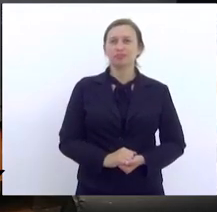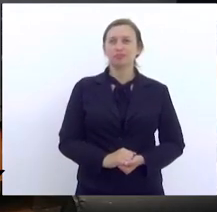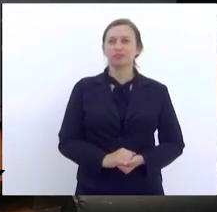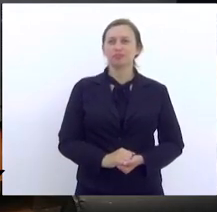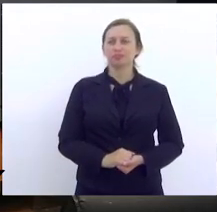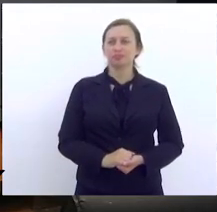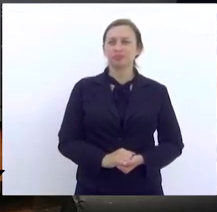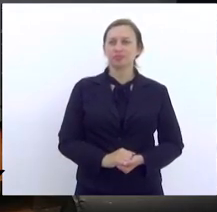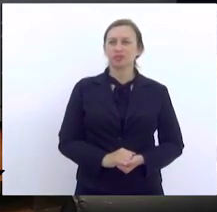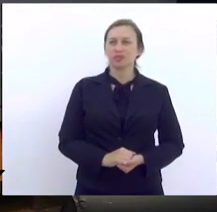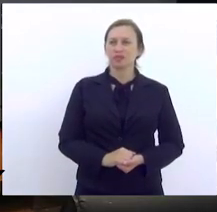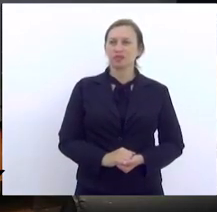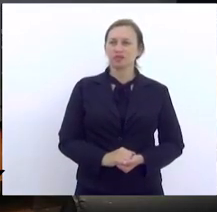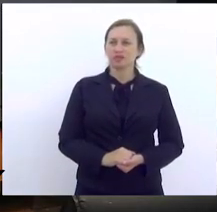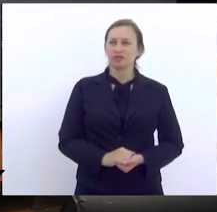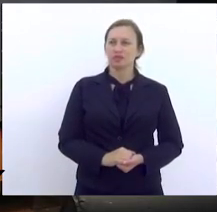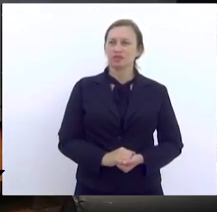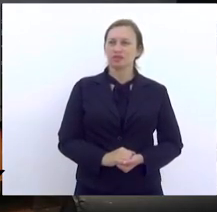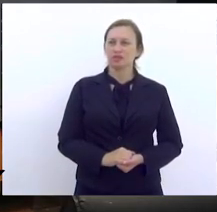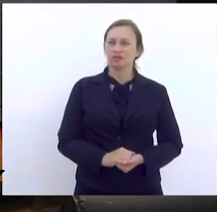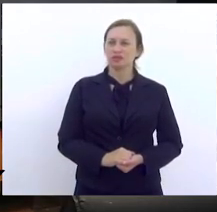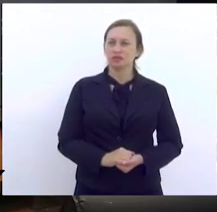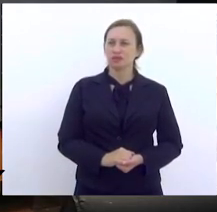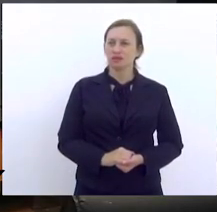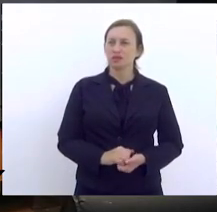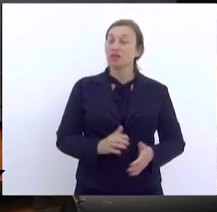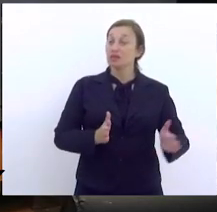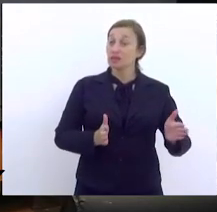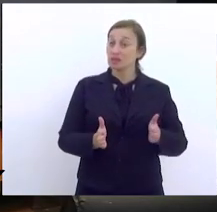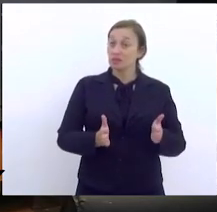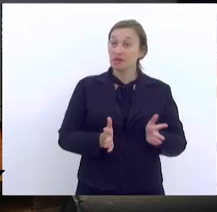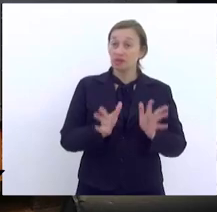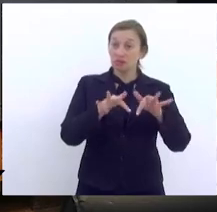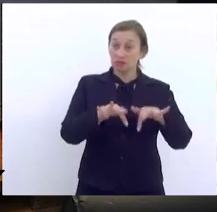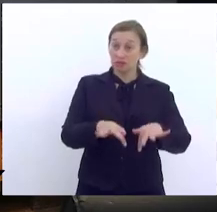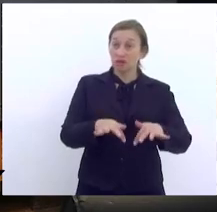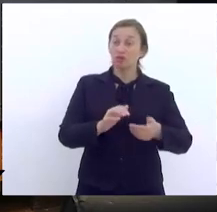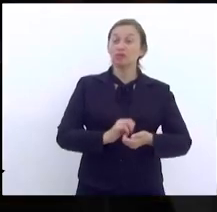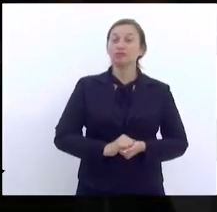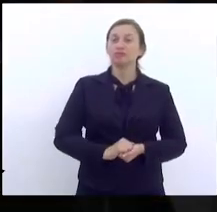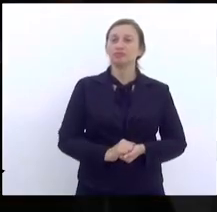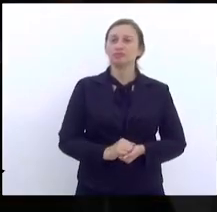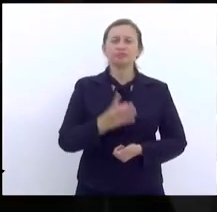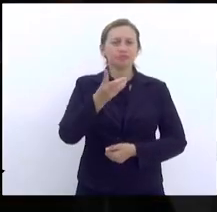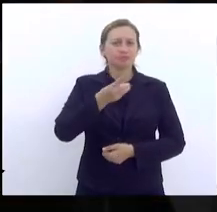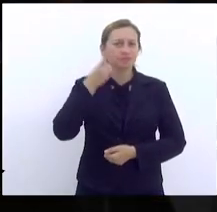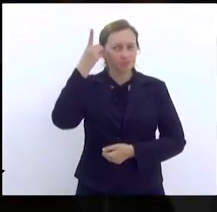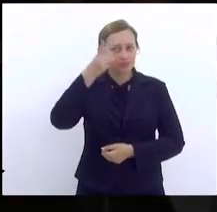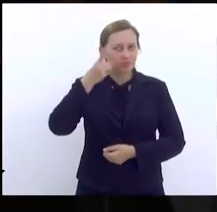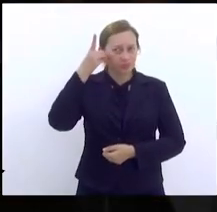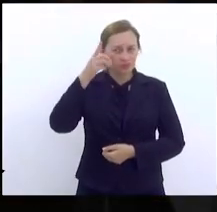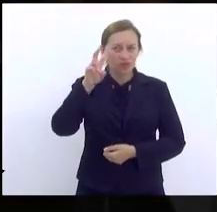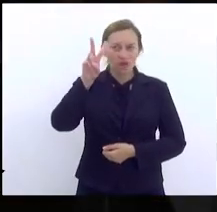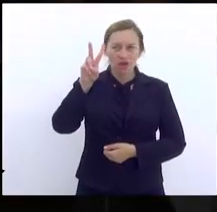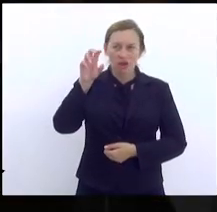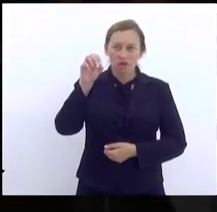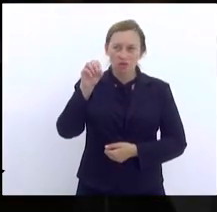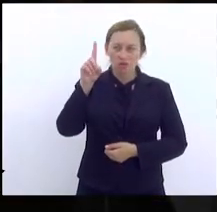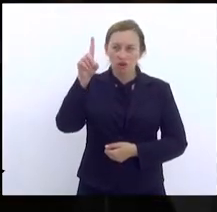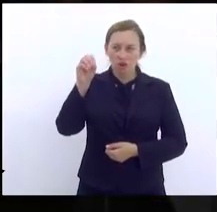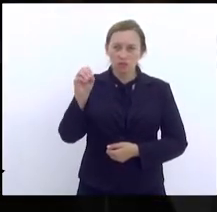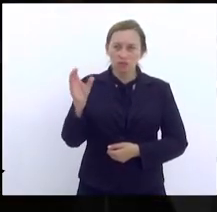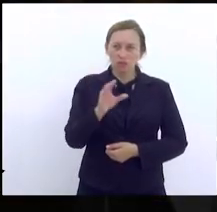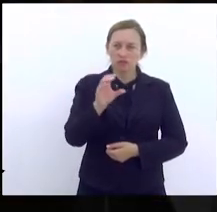dos trabalhos do expediente final Deputado Val da